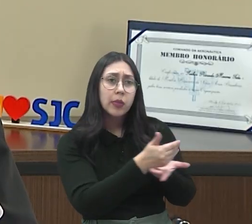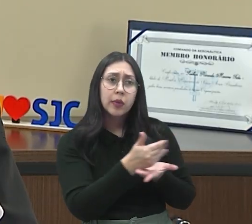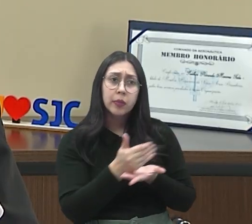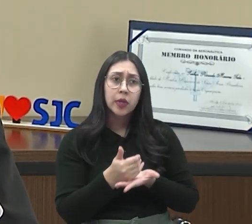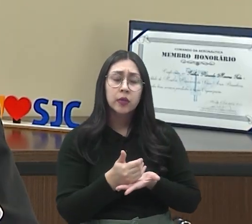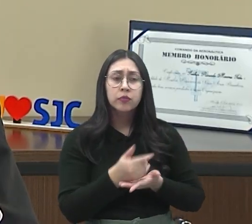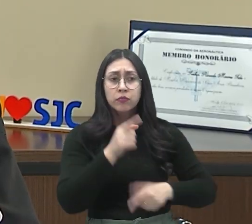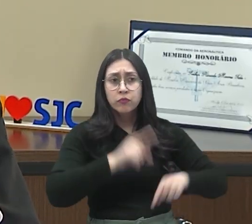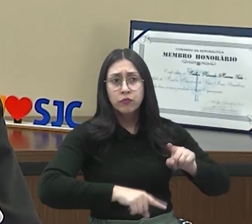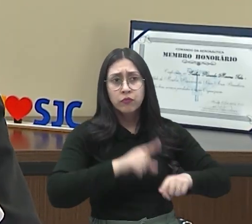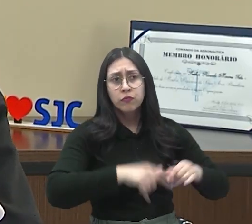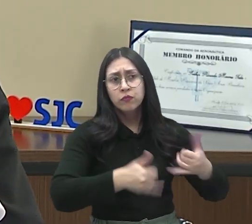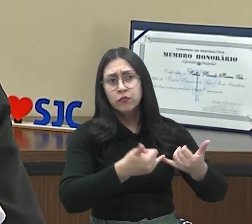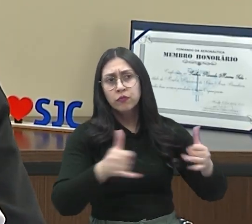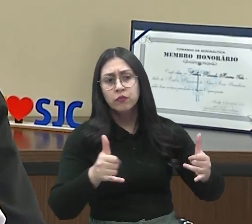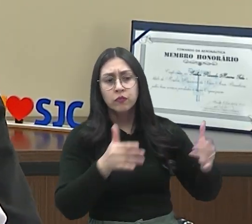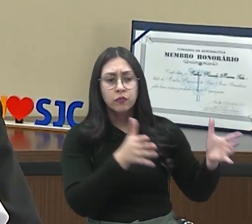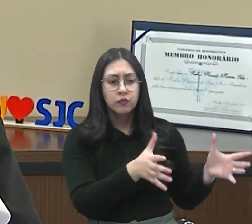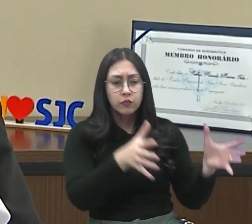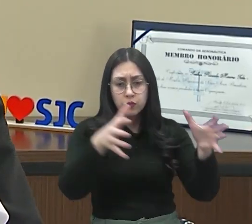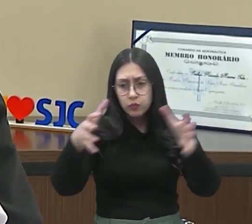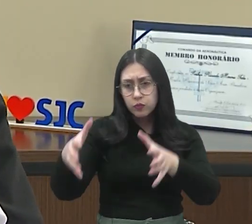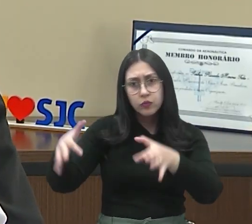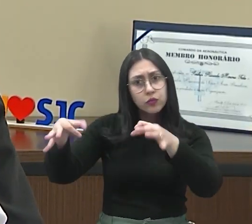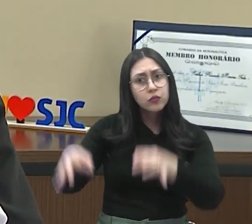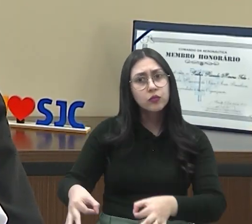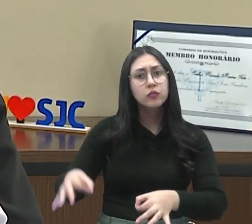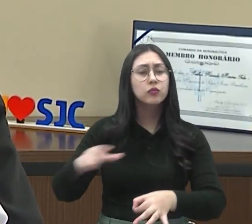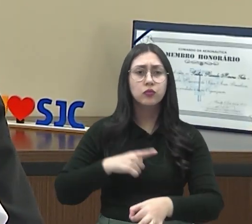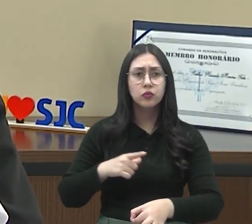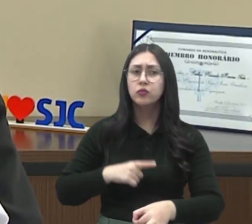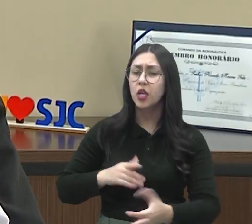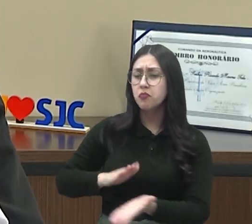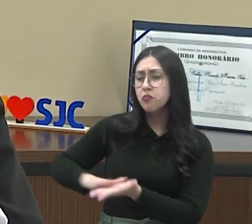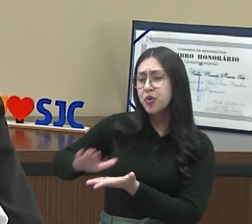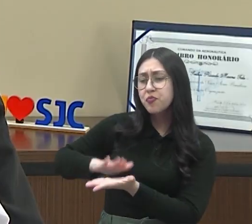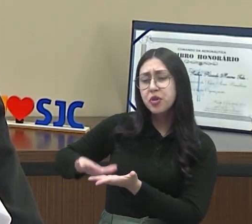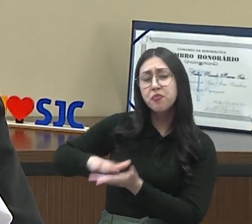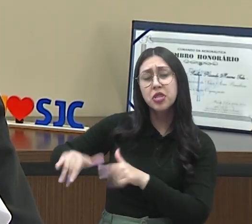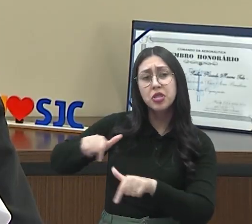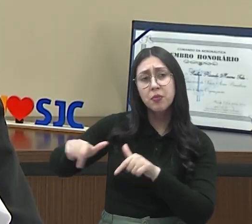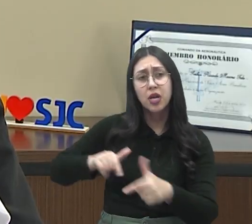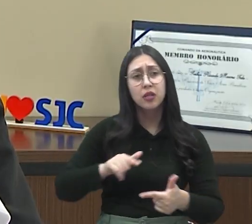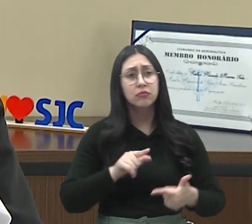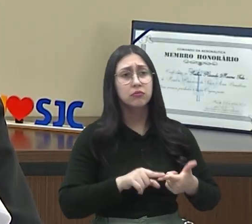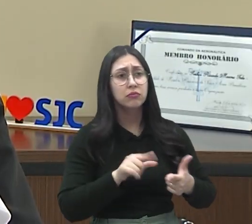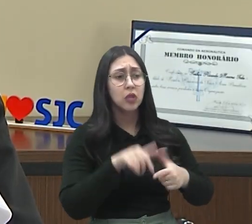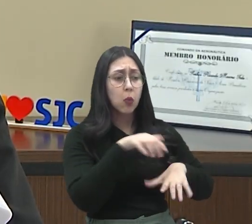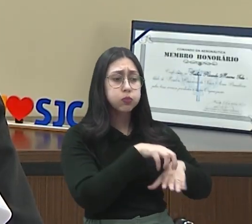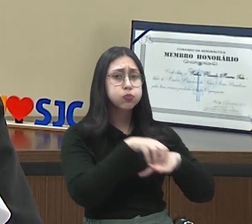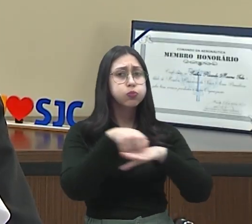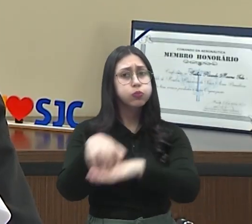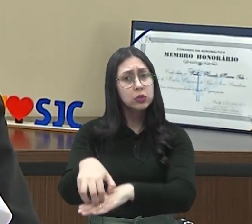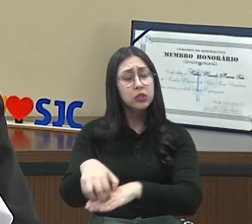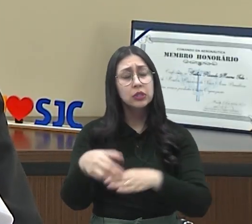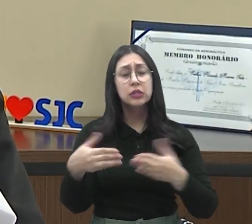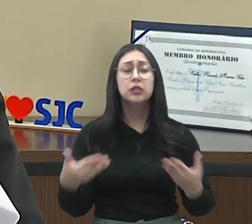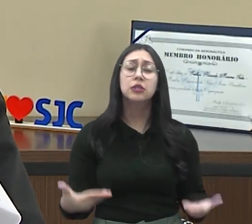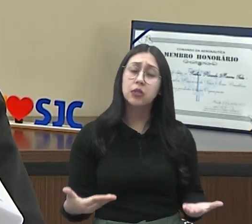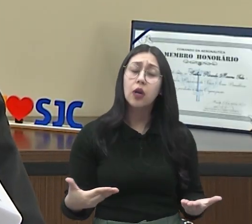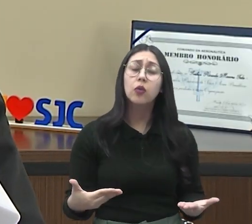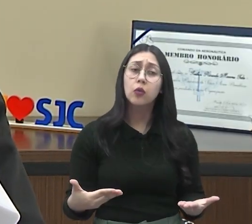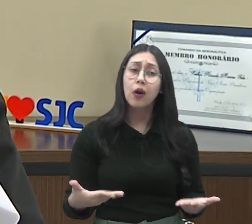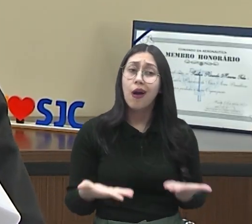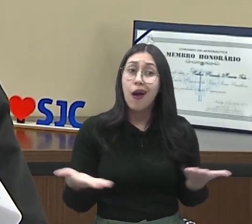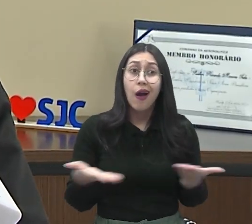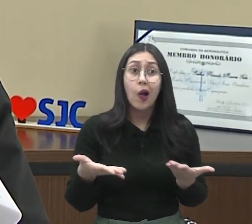esse eletroeletrônico e dar a destinação. É a mão de obra, é transporte, né? Então, existe um custo para isso hoje. Então,